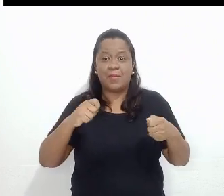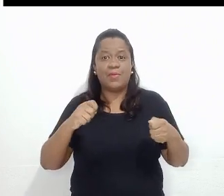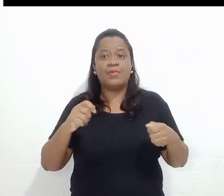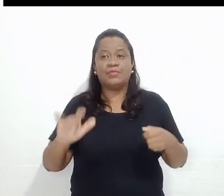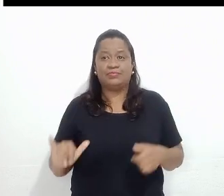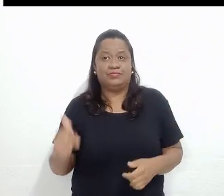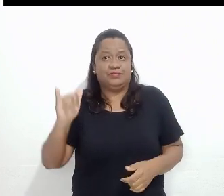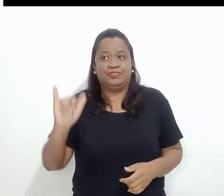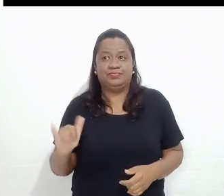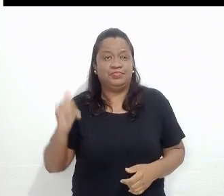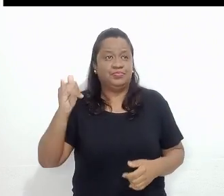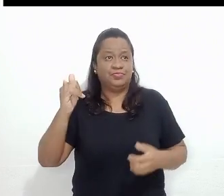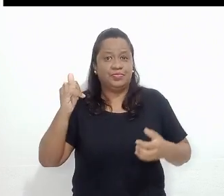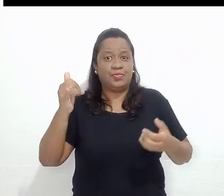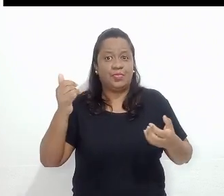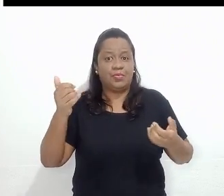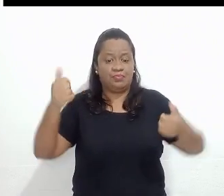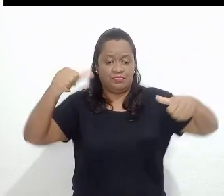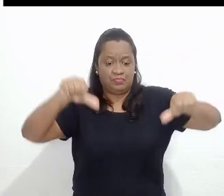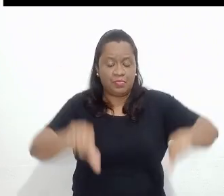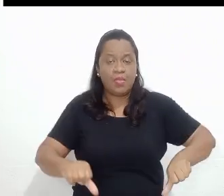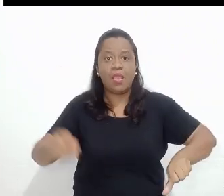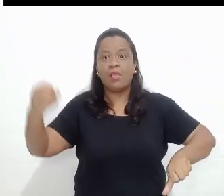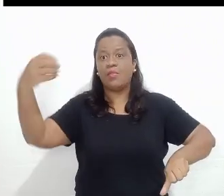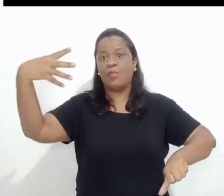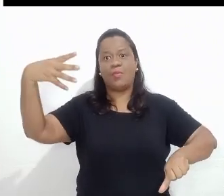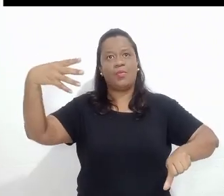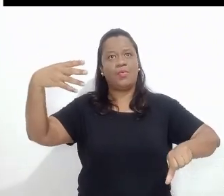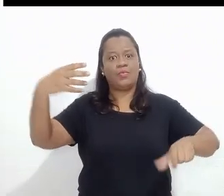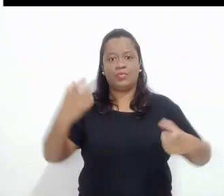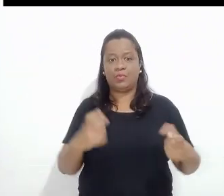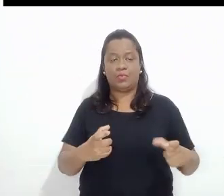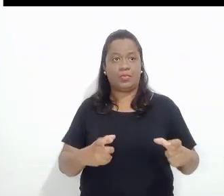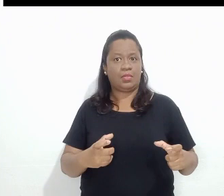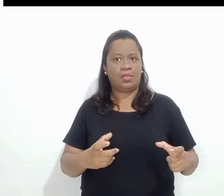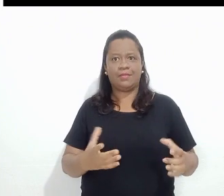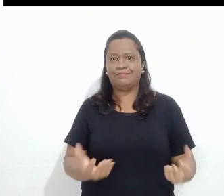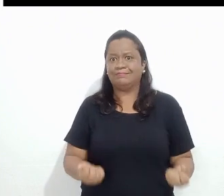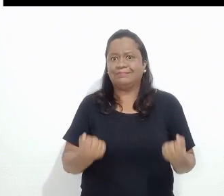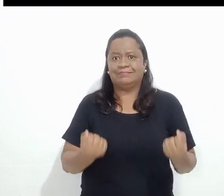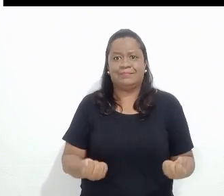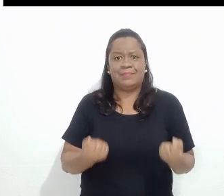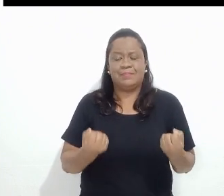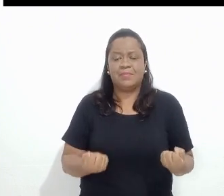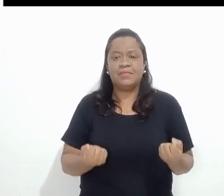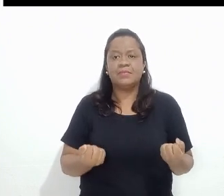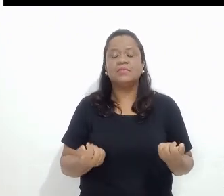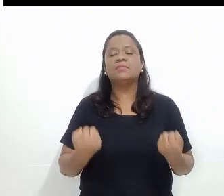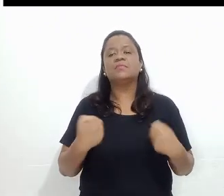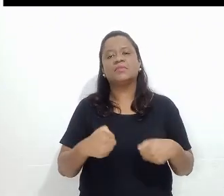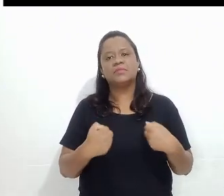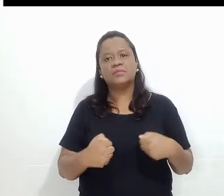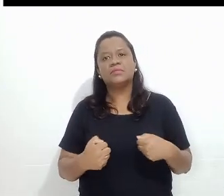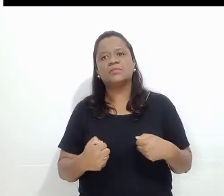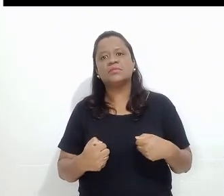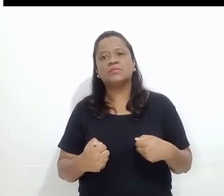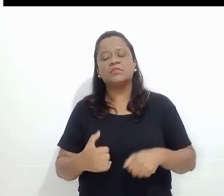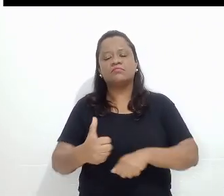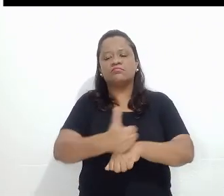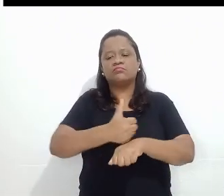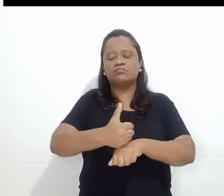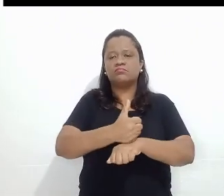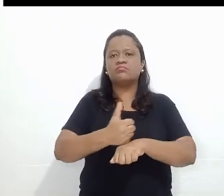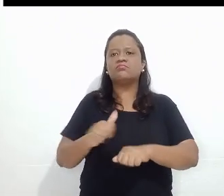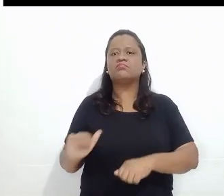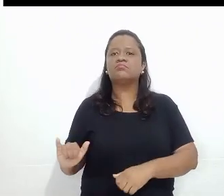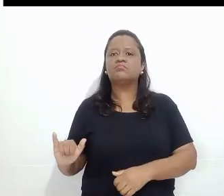vai cair a luz o tempo inteiro, o quadro de luz do local talvez não aguente. Então, assim, você tem que ter um eletricista que